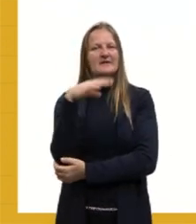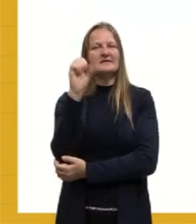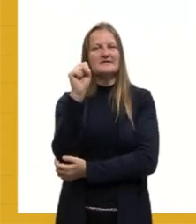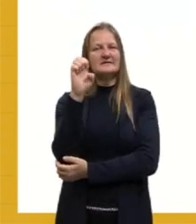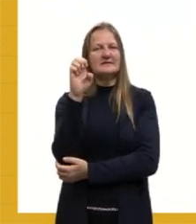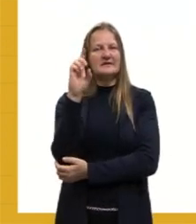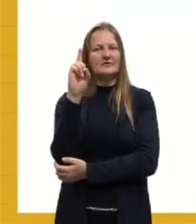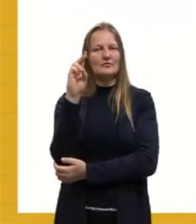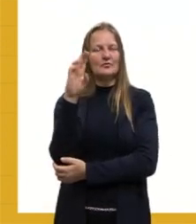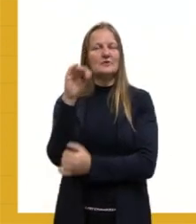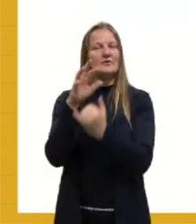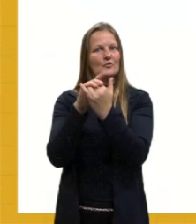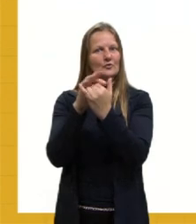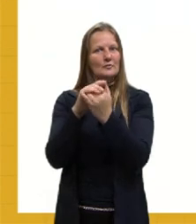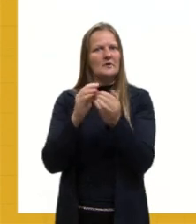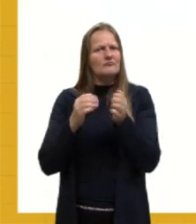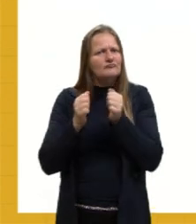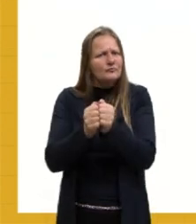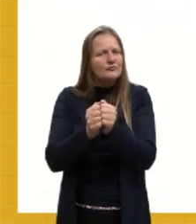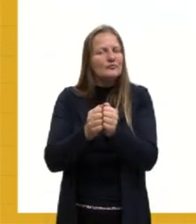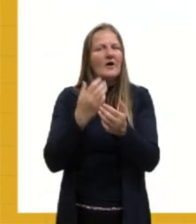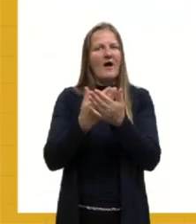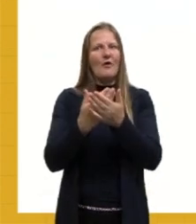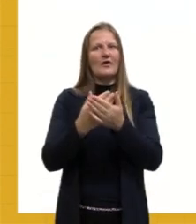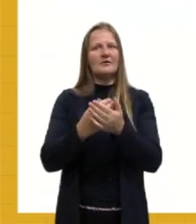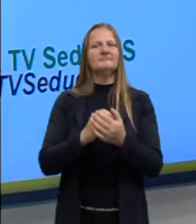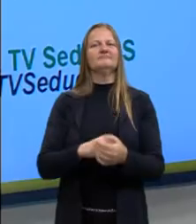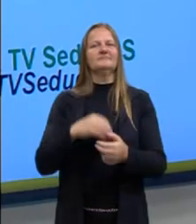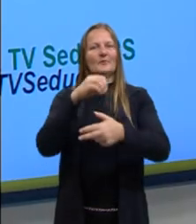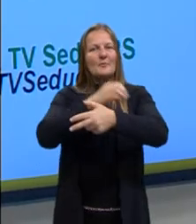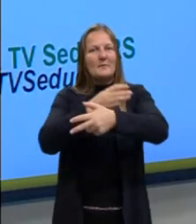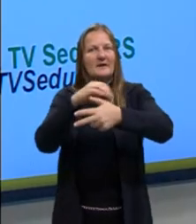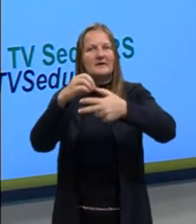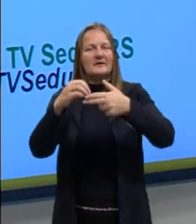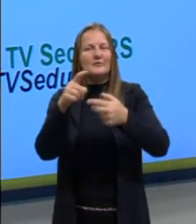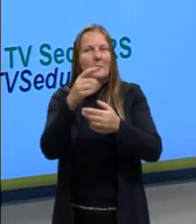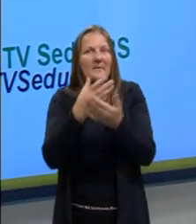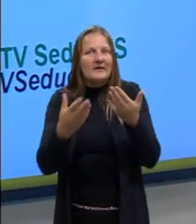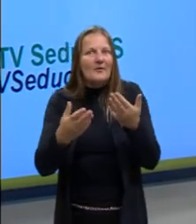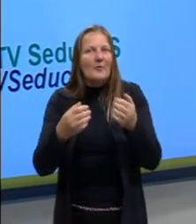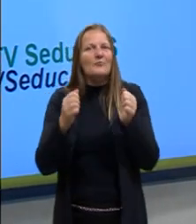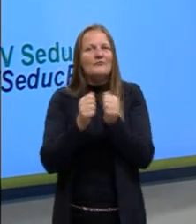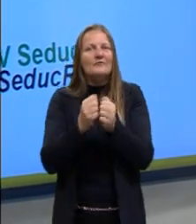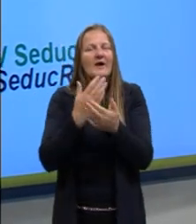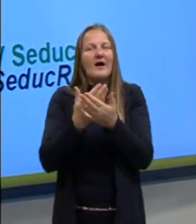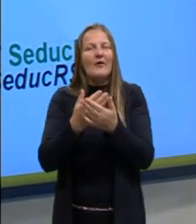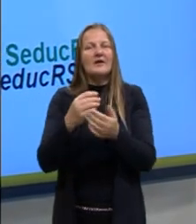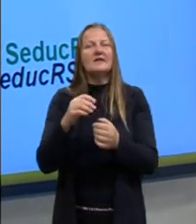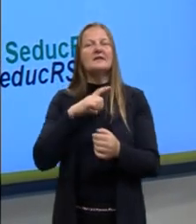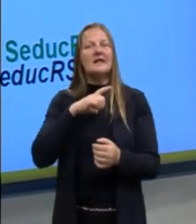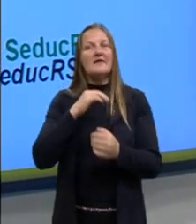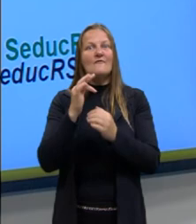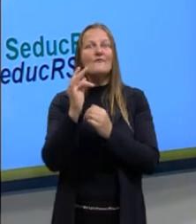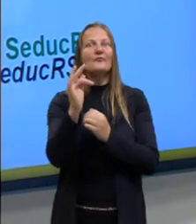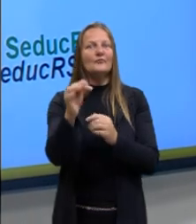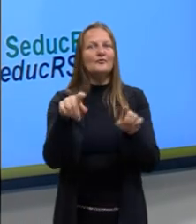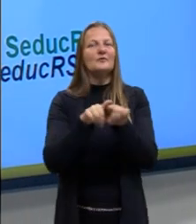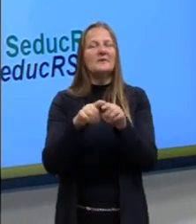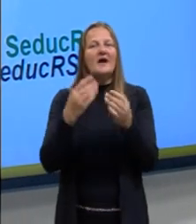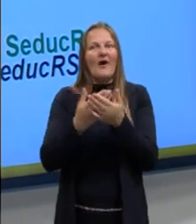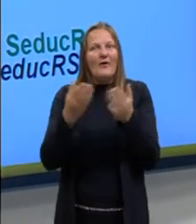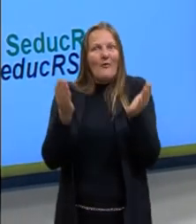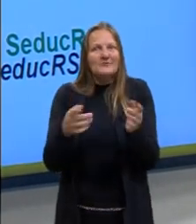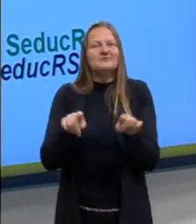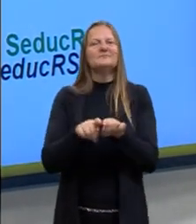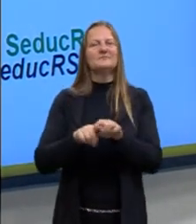no YouTube para acompanhar as aulas que tu perdeu as aulas que ainda virão e essa aula de